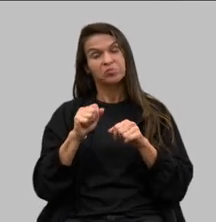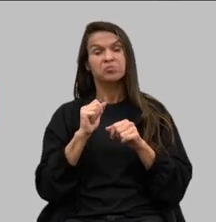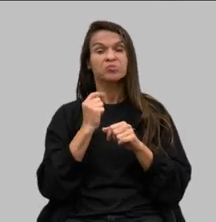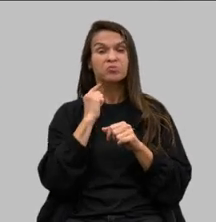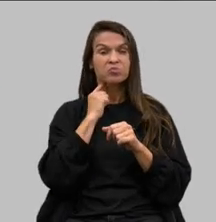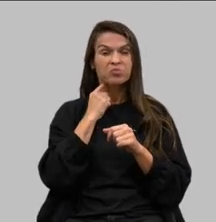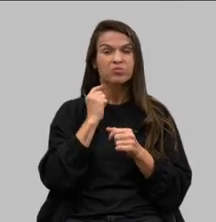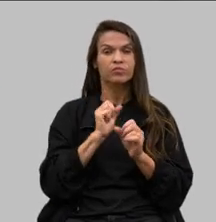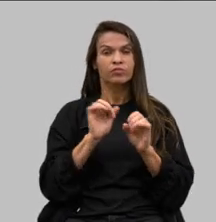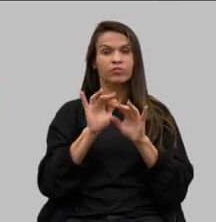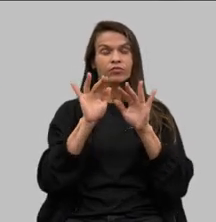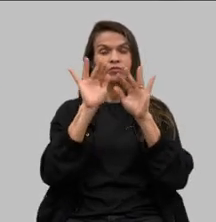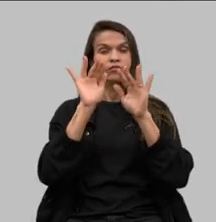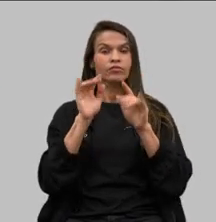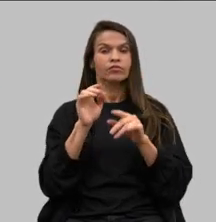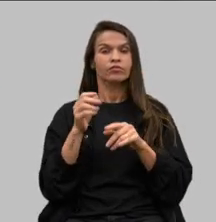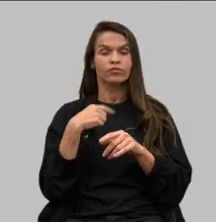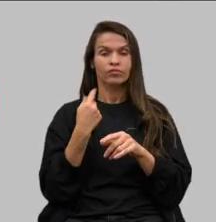no nosso